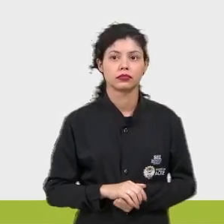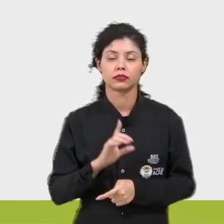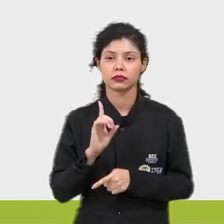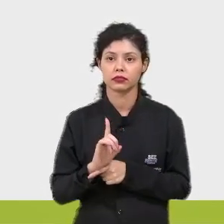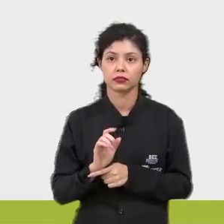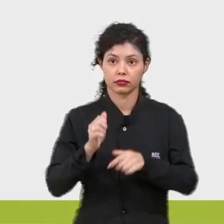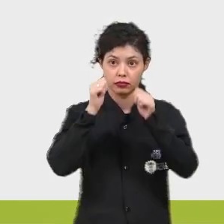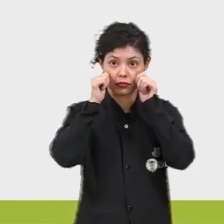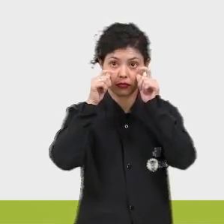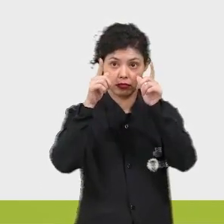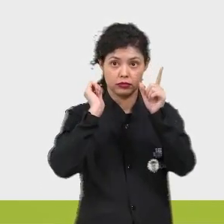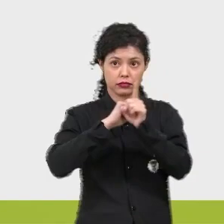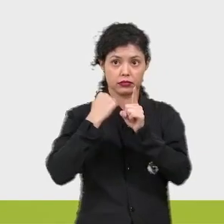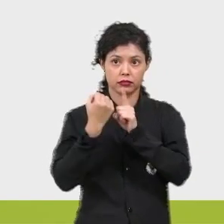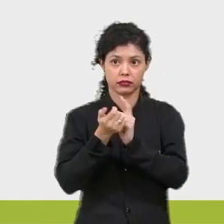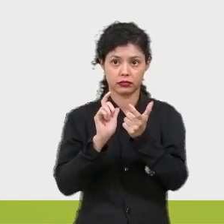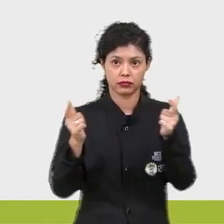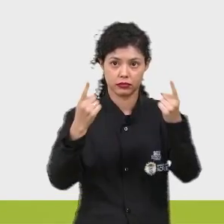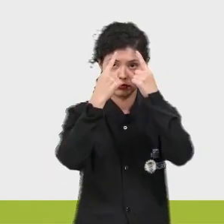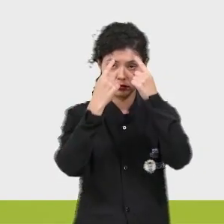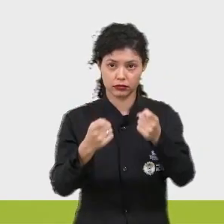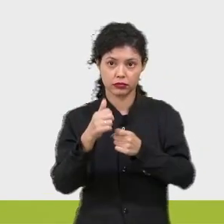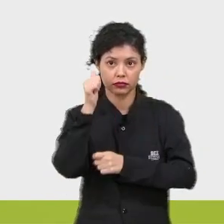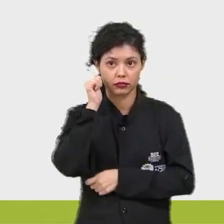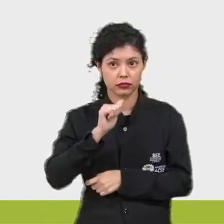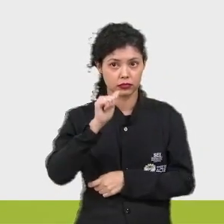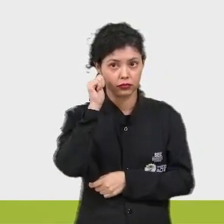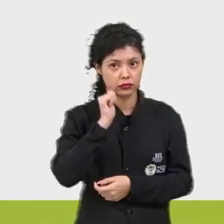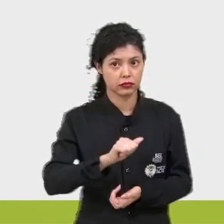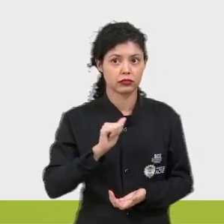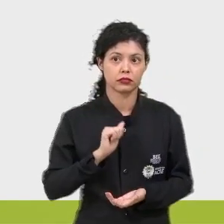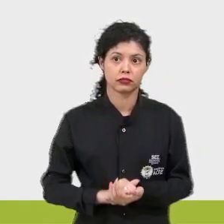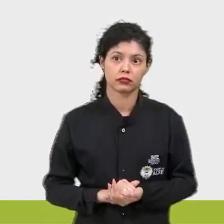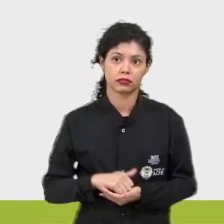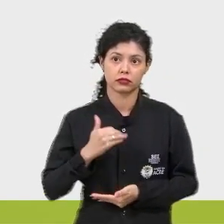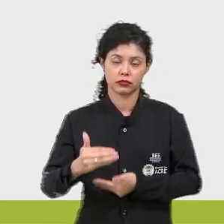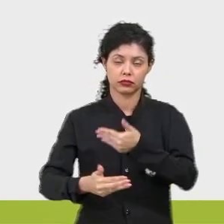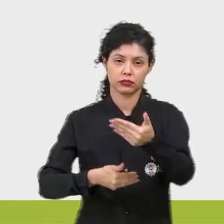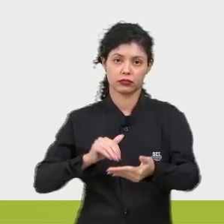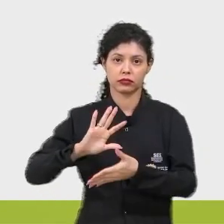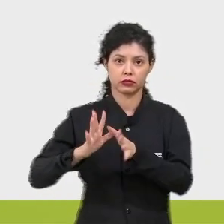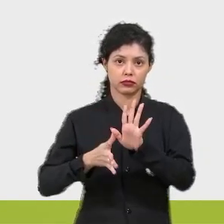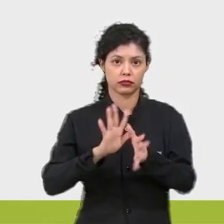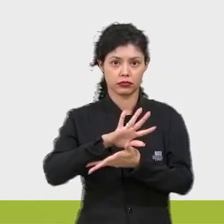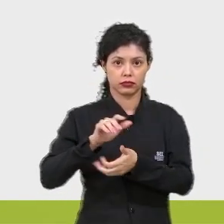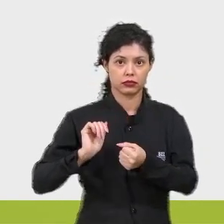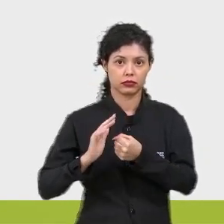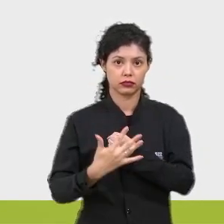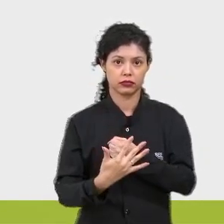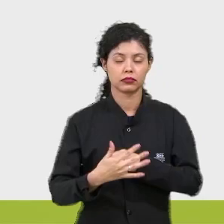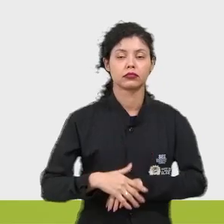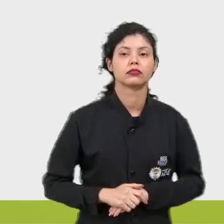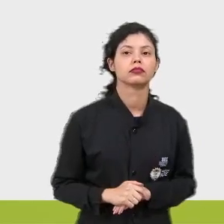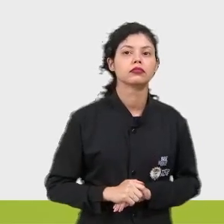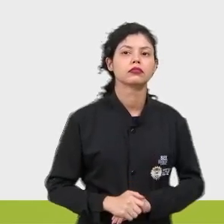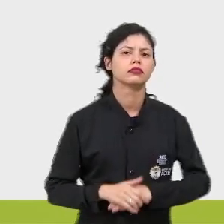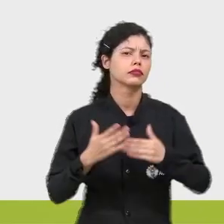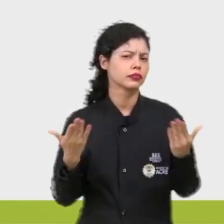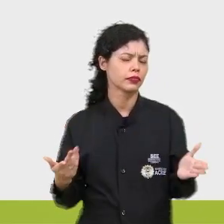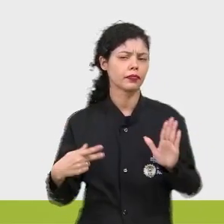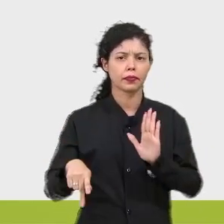D, alertar a sociedade sobre o aumento da violência contra a mulher em decorrência do coronavírus.